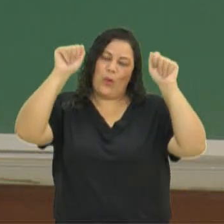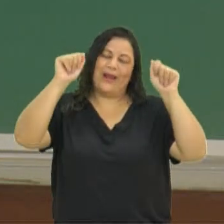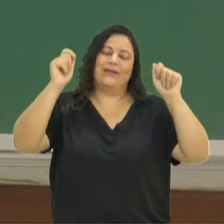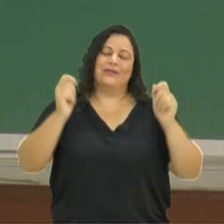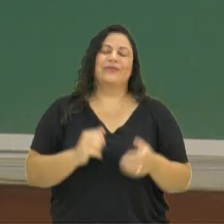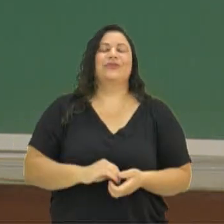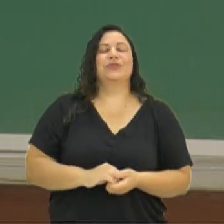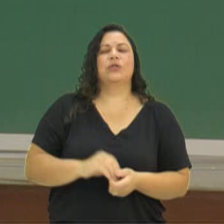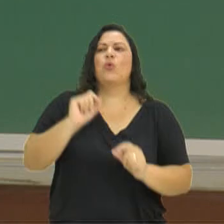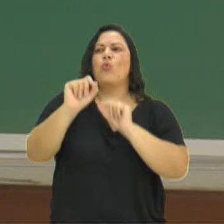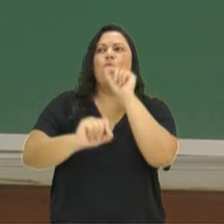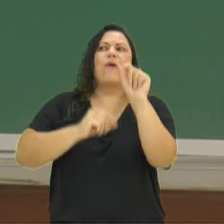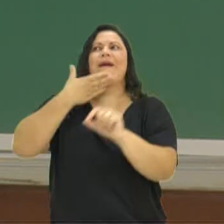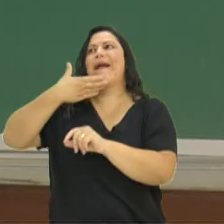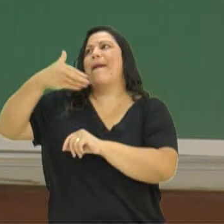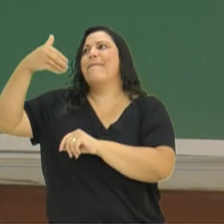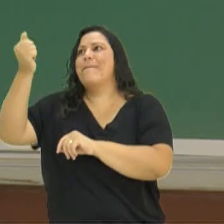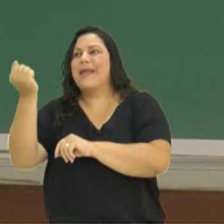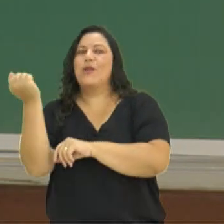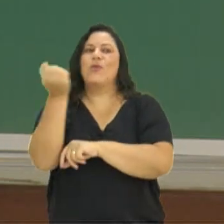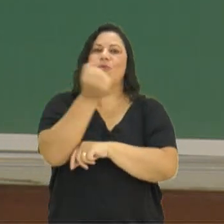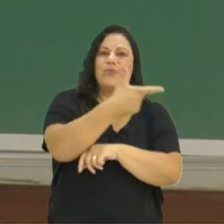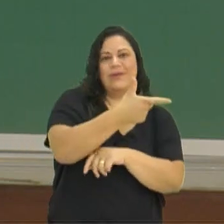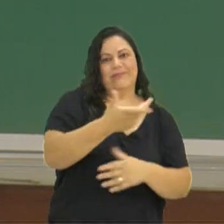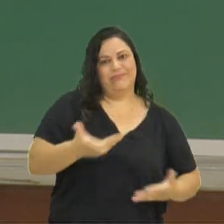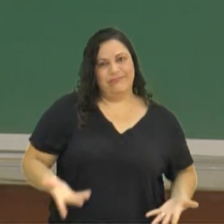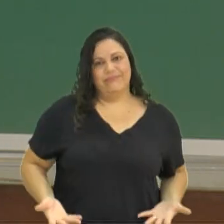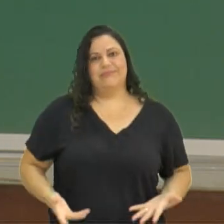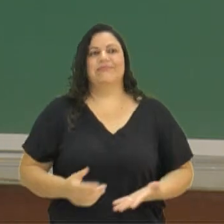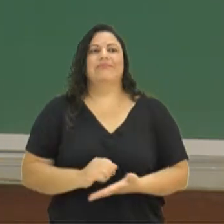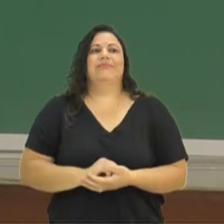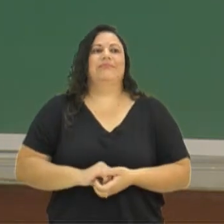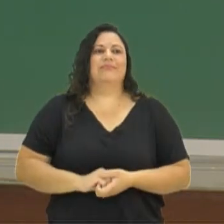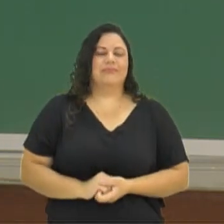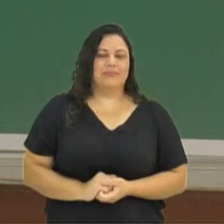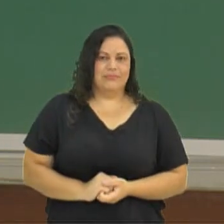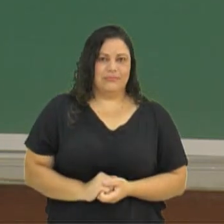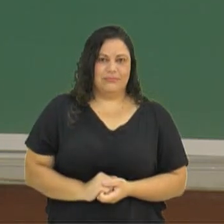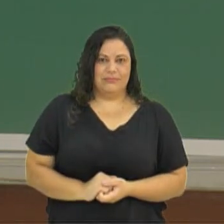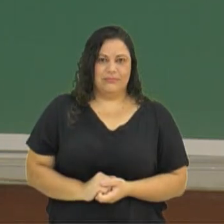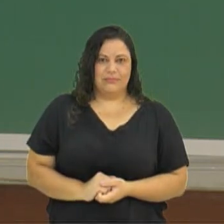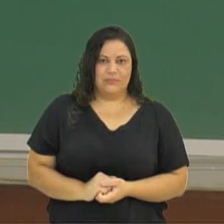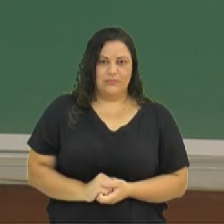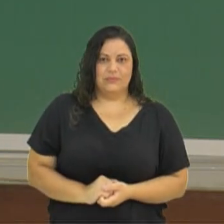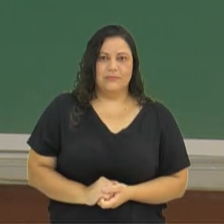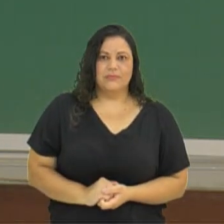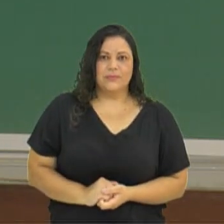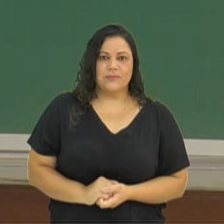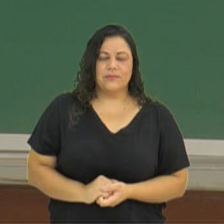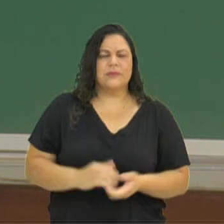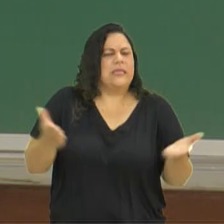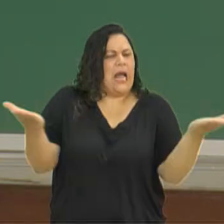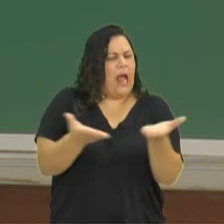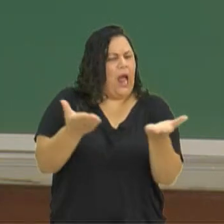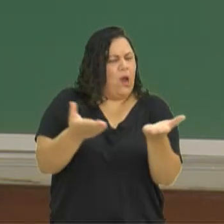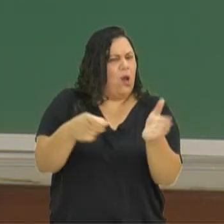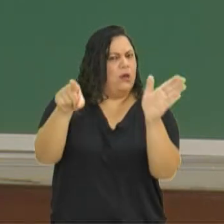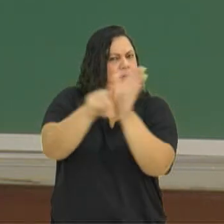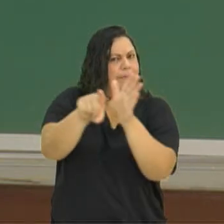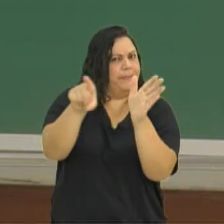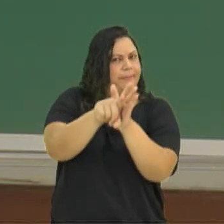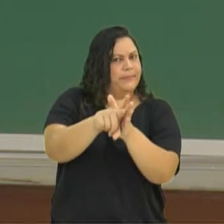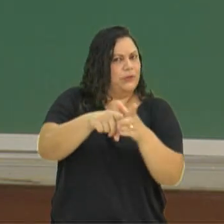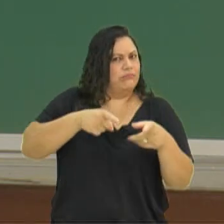pode ser melhor, entre aspas, do que a outra. A ver, aí eu tenho algumas perguntinhas que te provocam. Olha